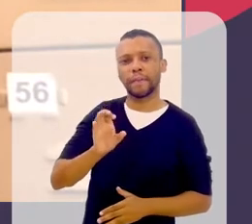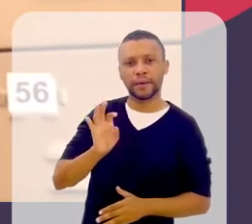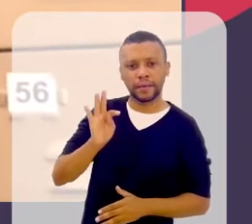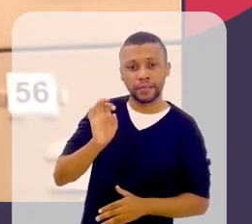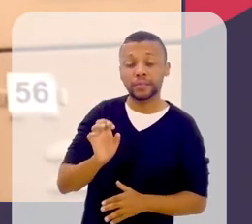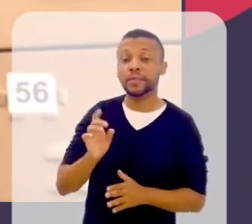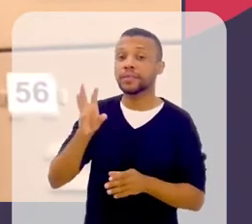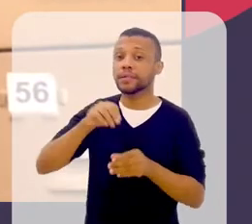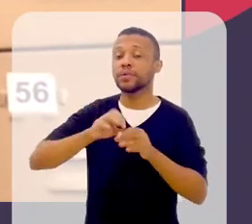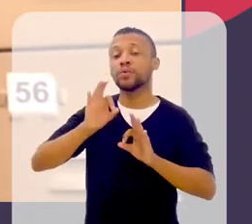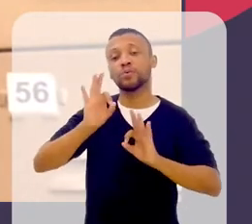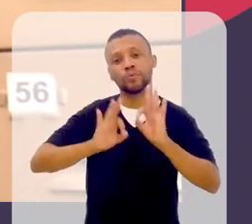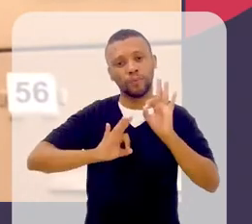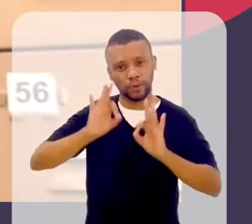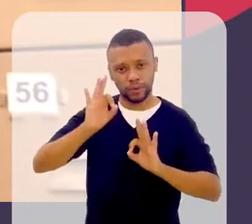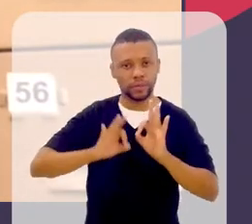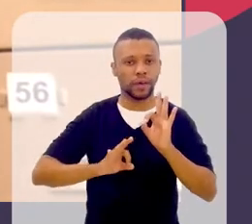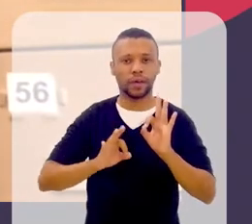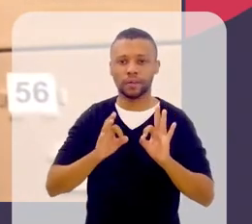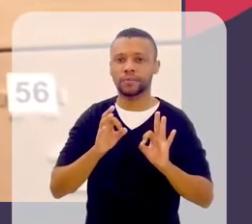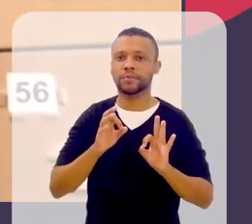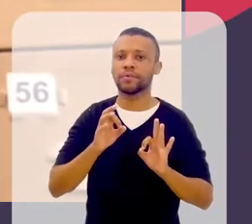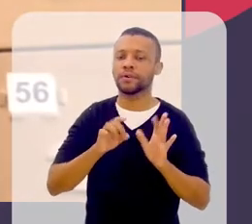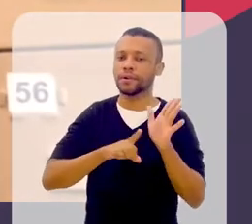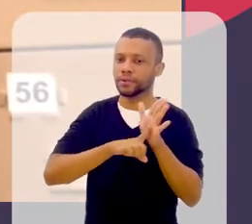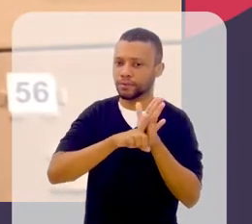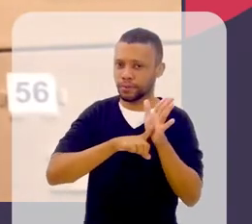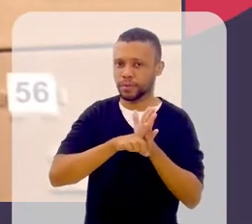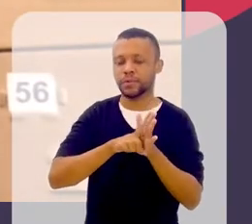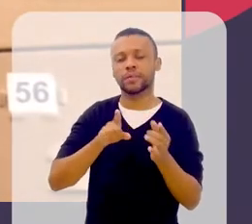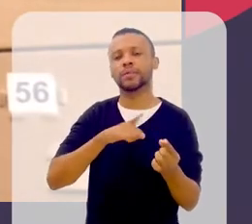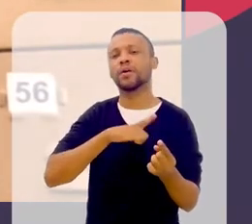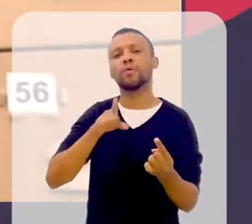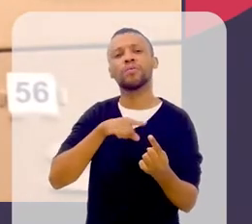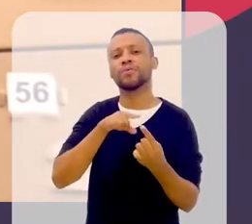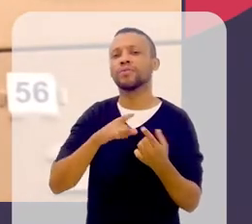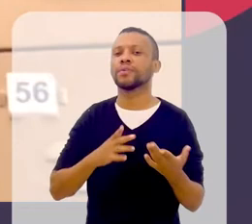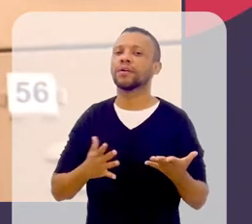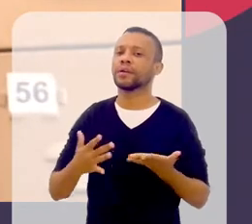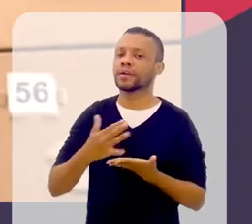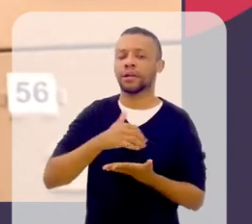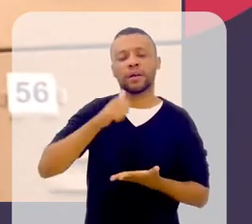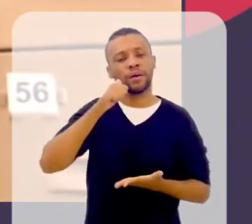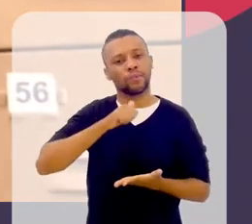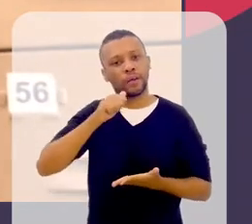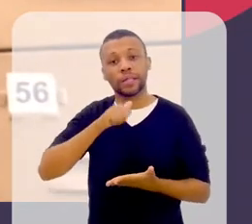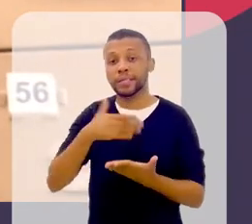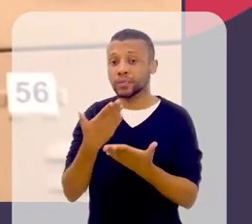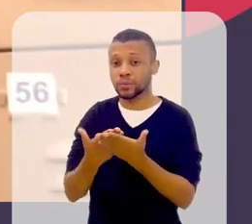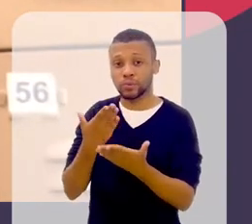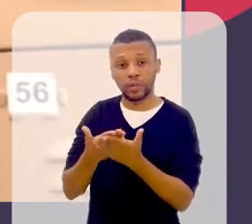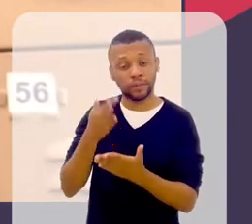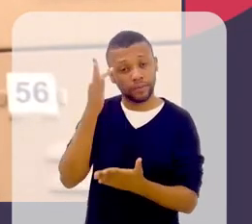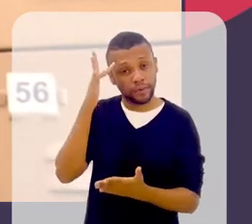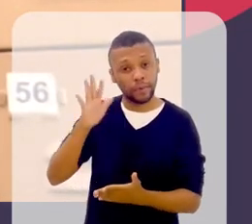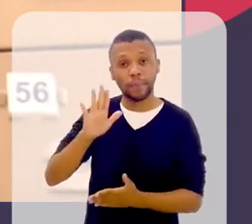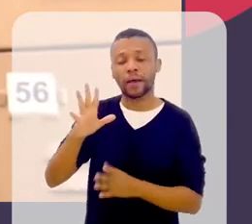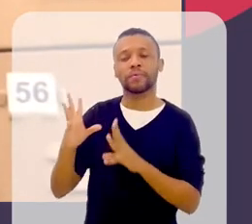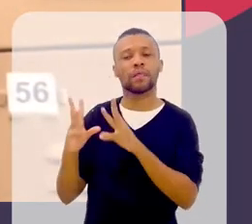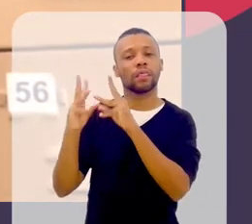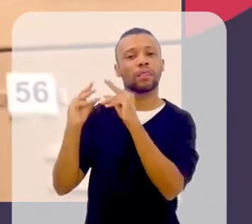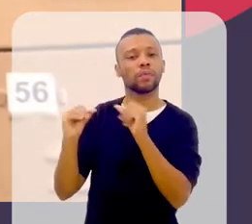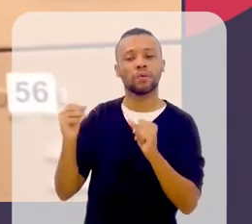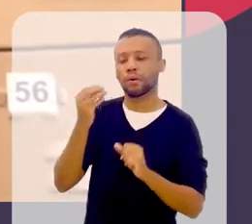no projeto da Duke, que é o Project Vox, que também resgata mulheres que fizeram filosofia, mas foram